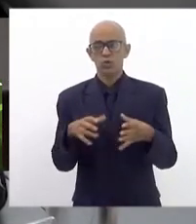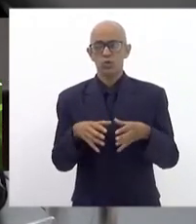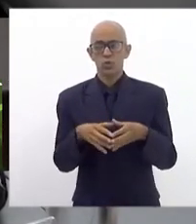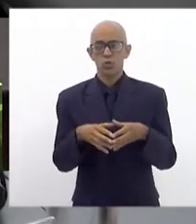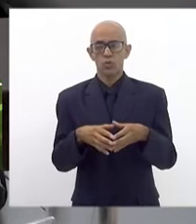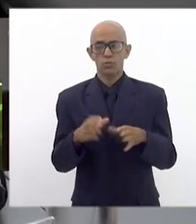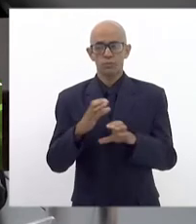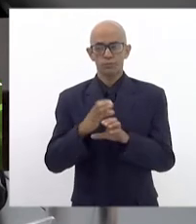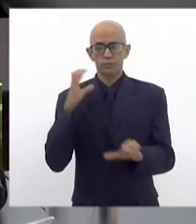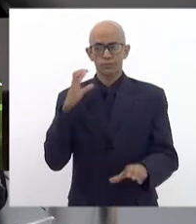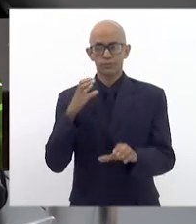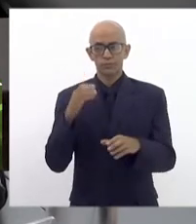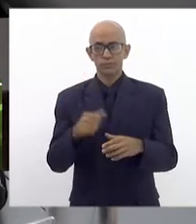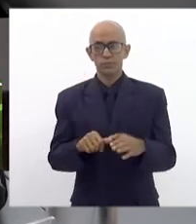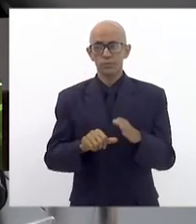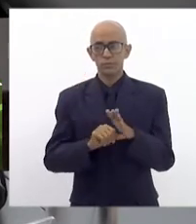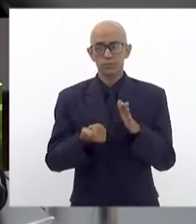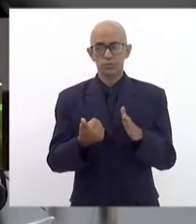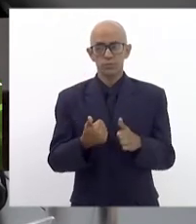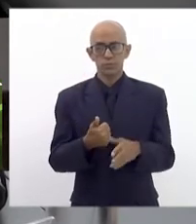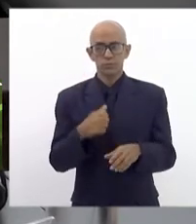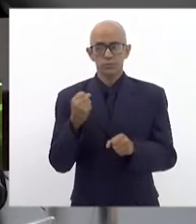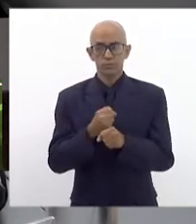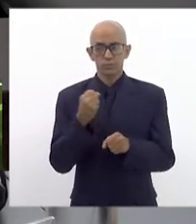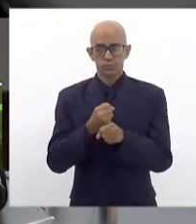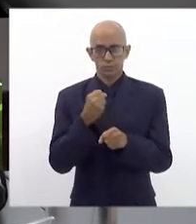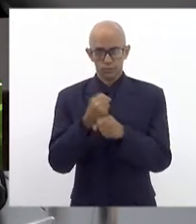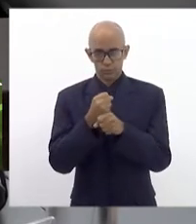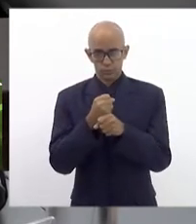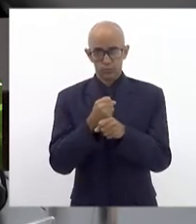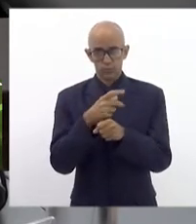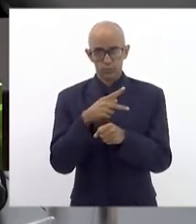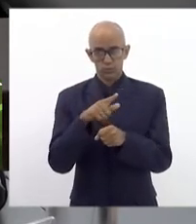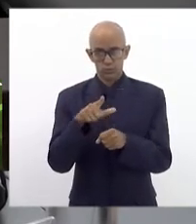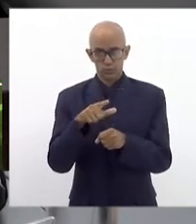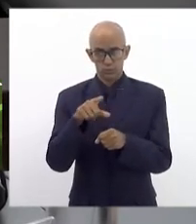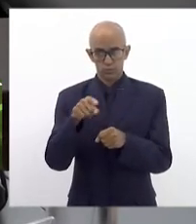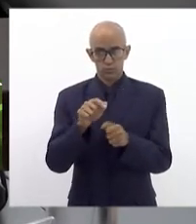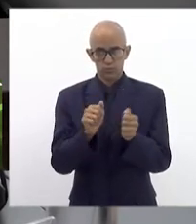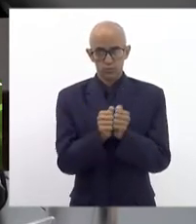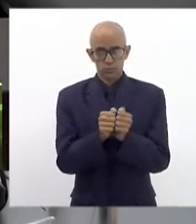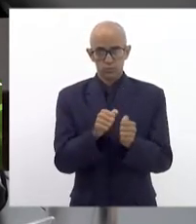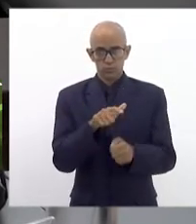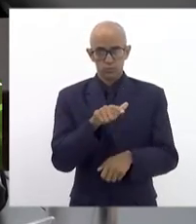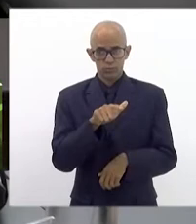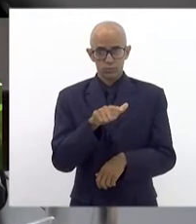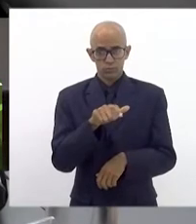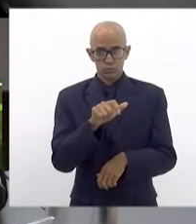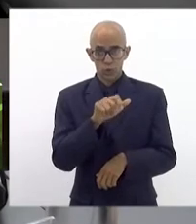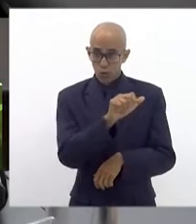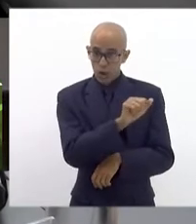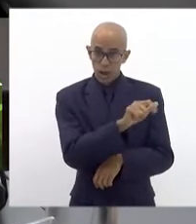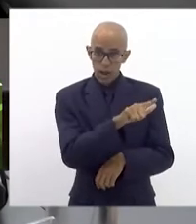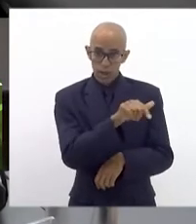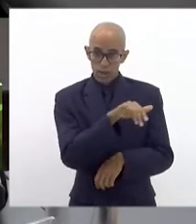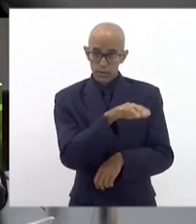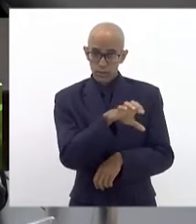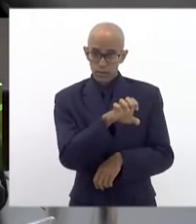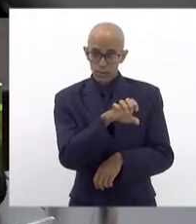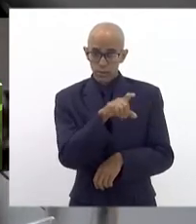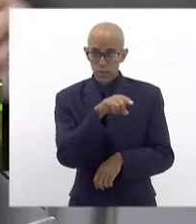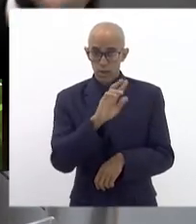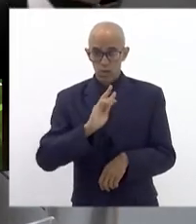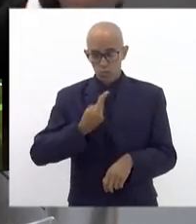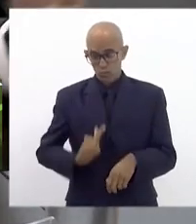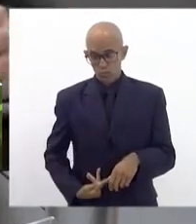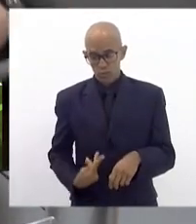nós construímos um projeto que está sendo conduzido pela nossa vice-presidente Maria Alice Banhês, chama Humanidades na Engenharia. E nós estamos